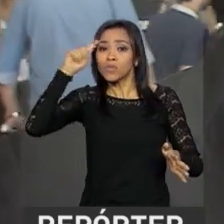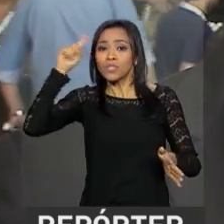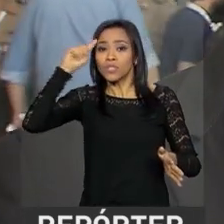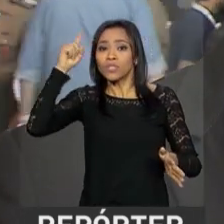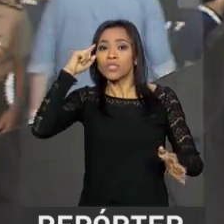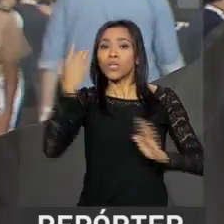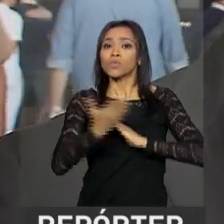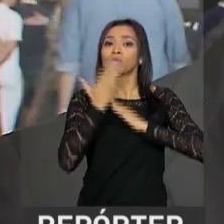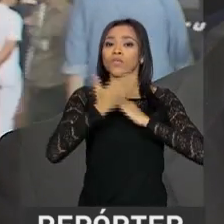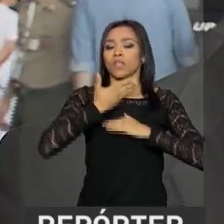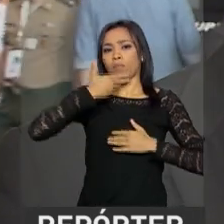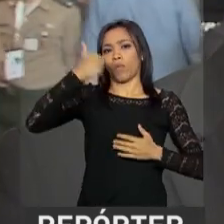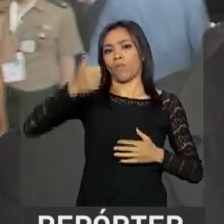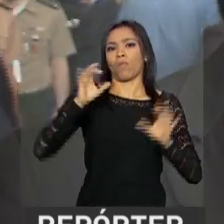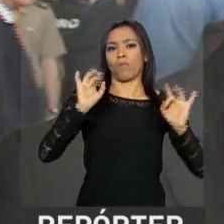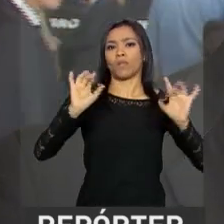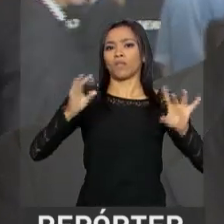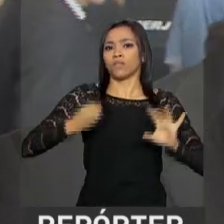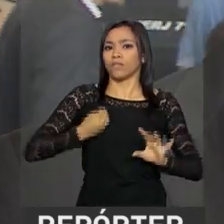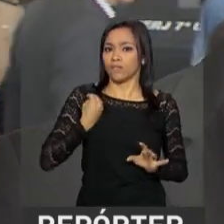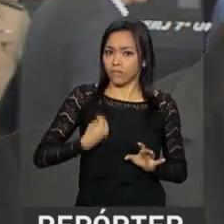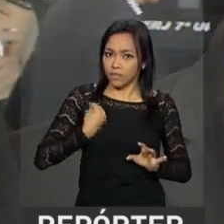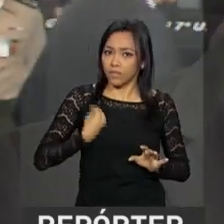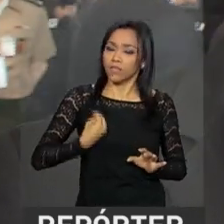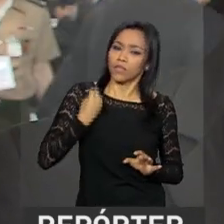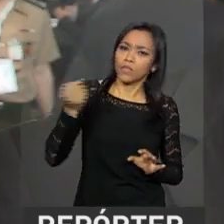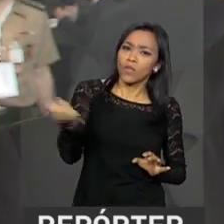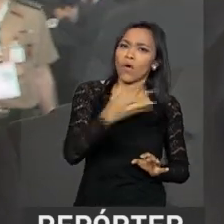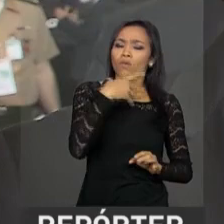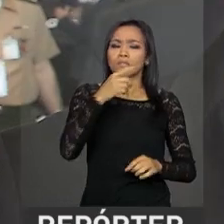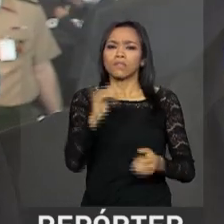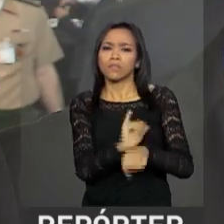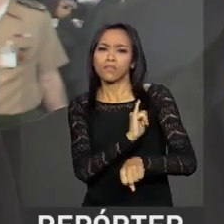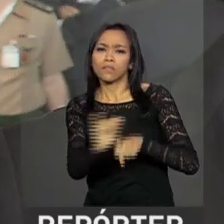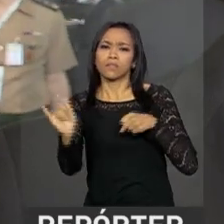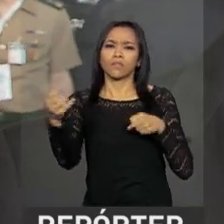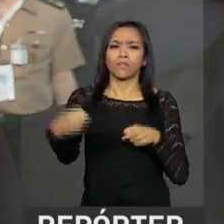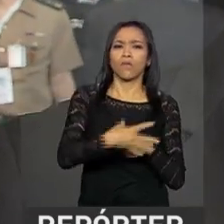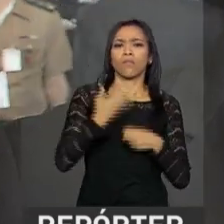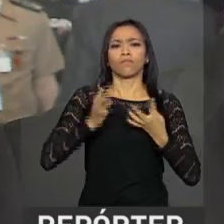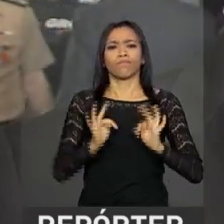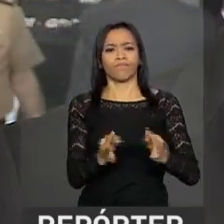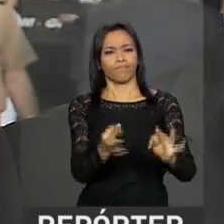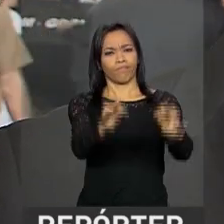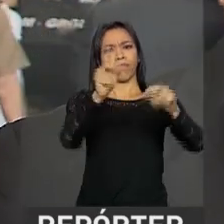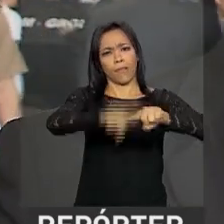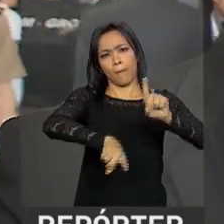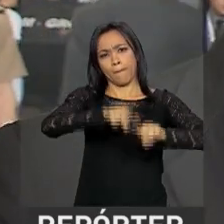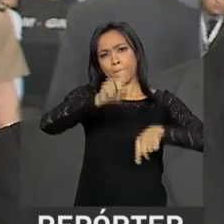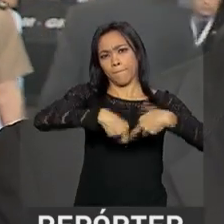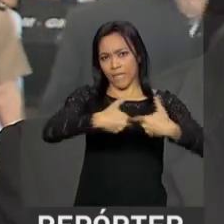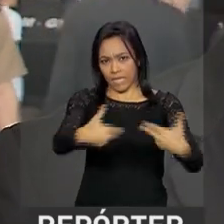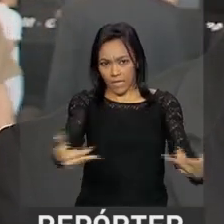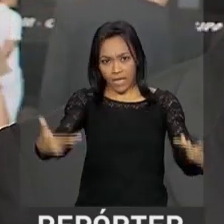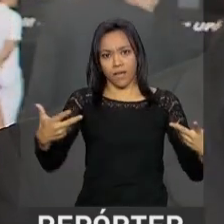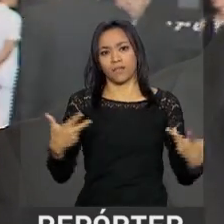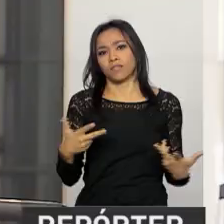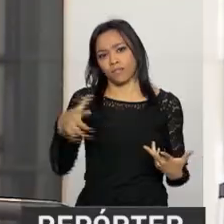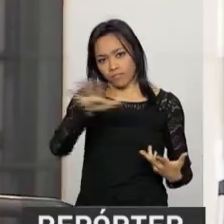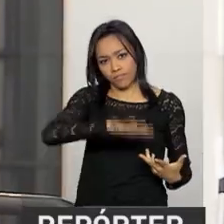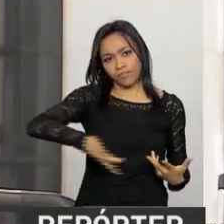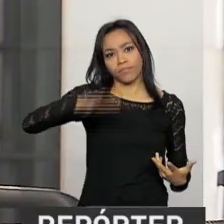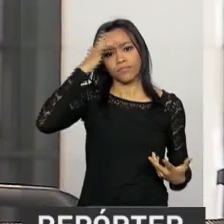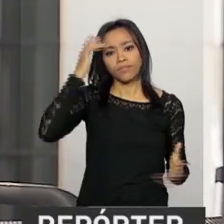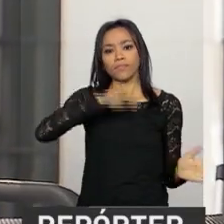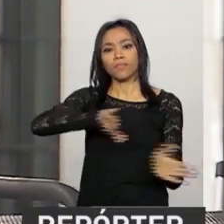melhorando a qualidade de vida e trazendo novos utensílios, novas tecnologias, novos materiais para o cotidiano das pessoas.